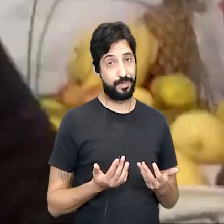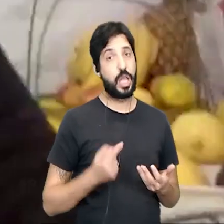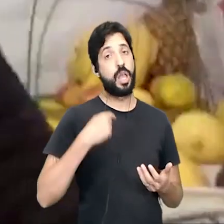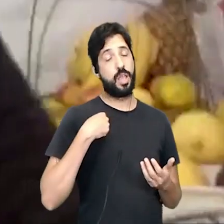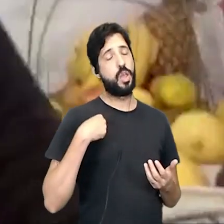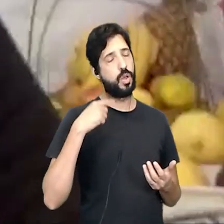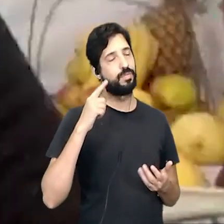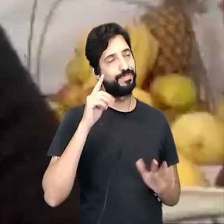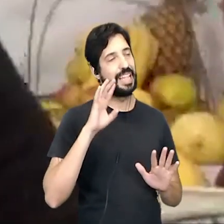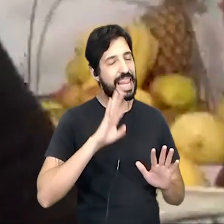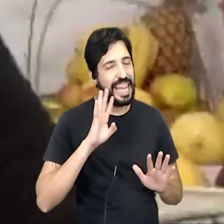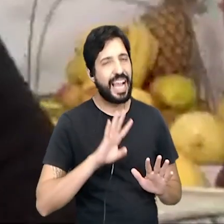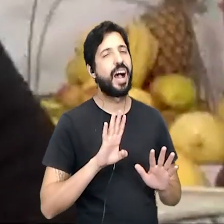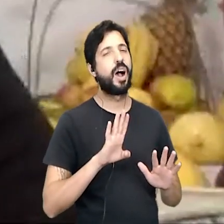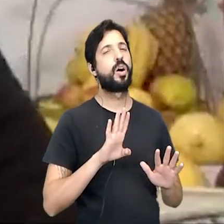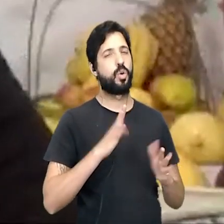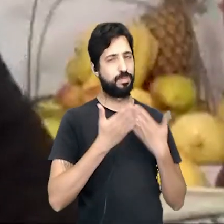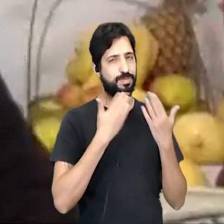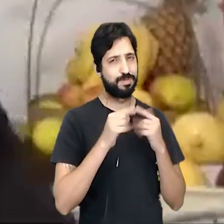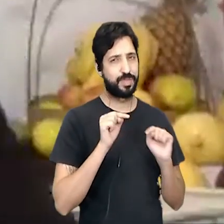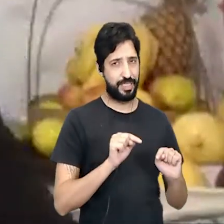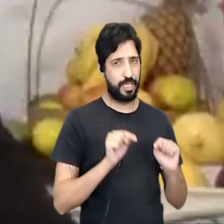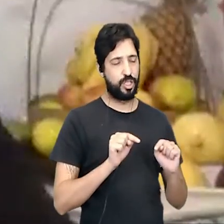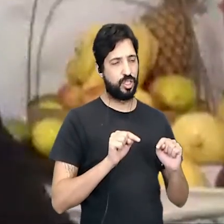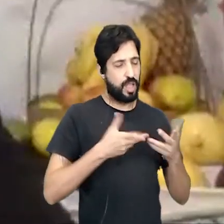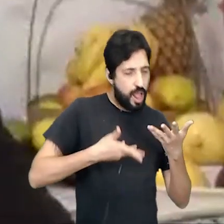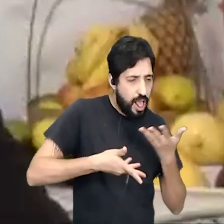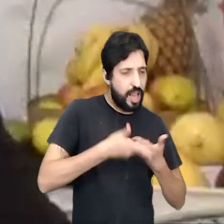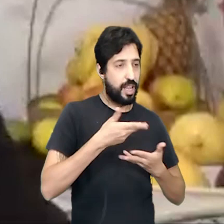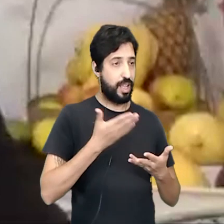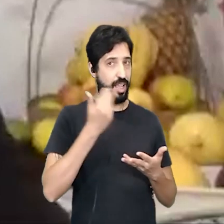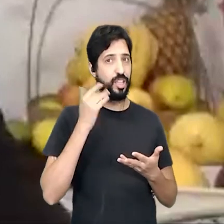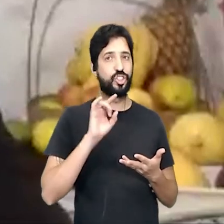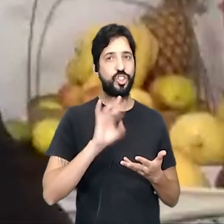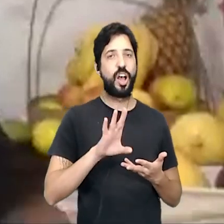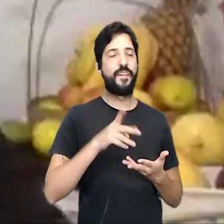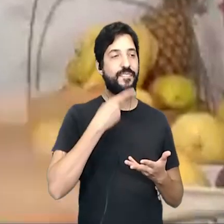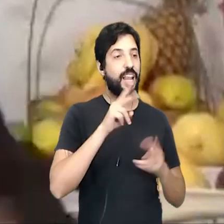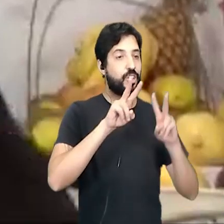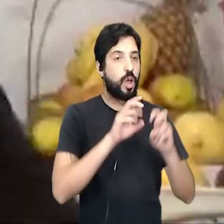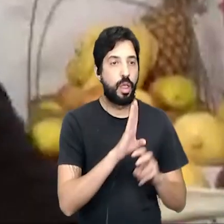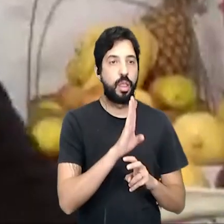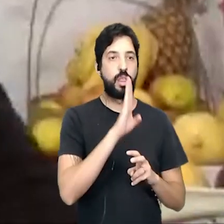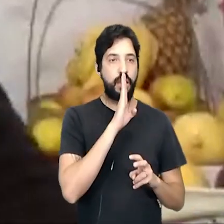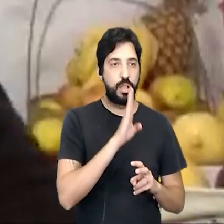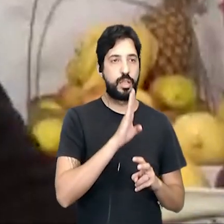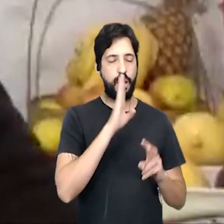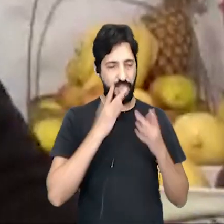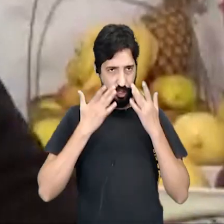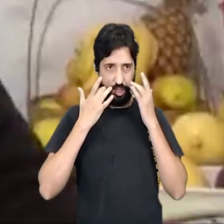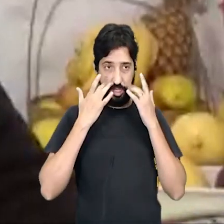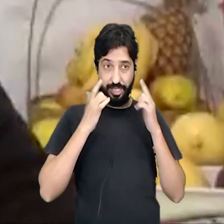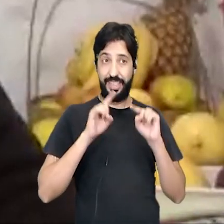Então, eu vou. Uma coisa que eu acho legal, assim, muito nessa conversa, assim, nessas relações, antes um pouco só de falar do